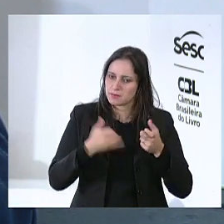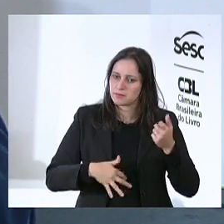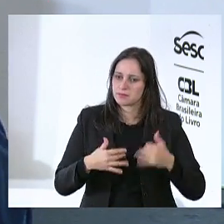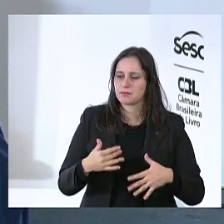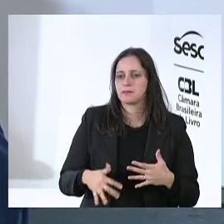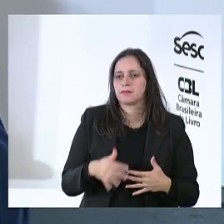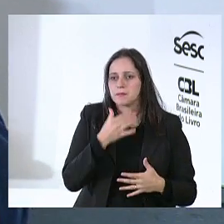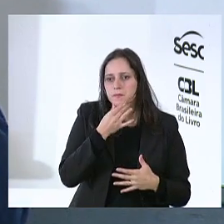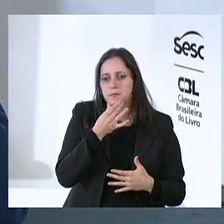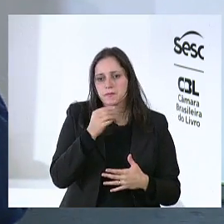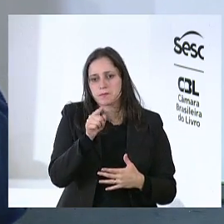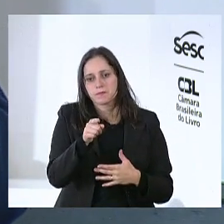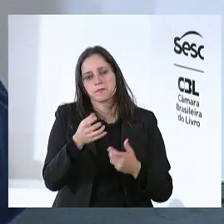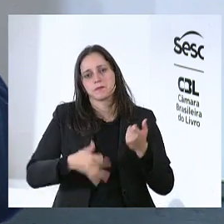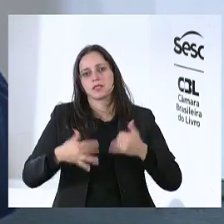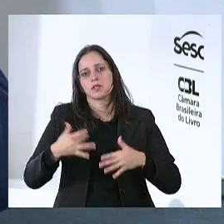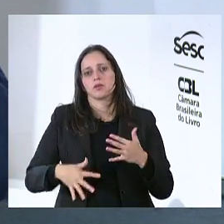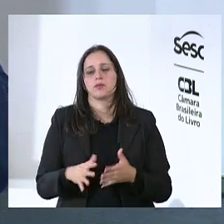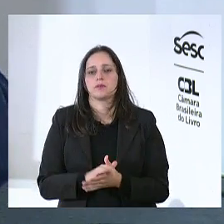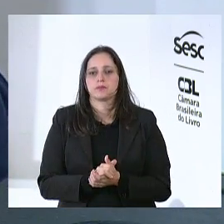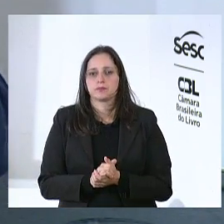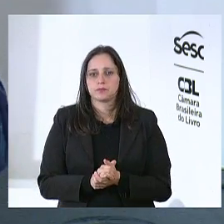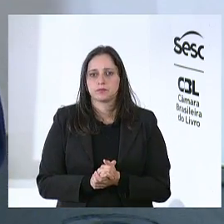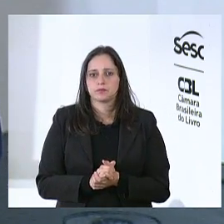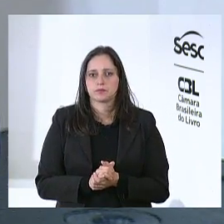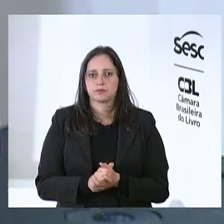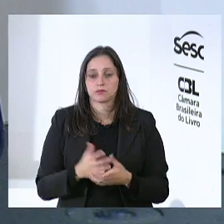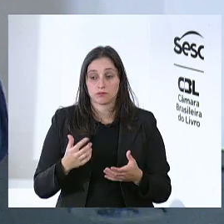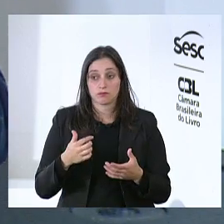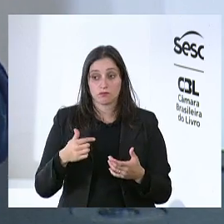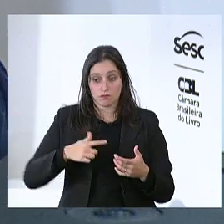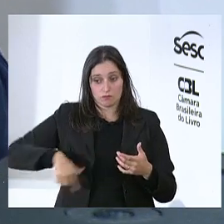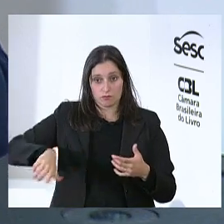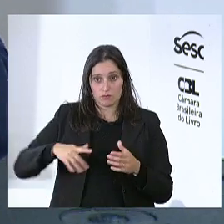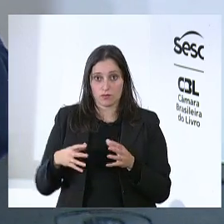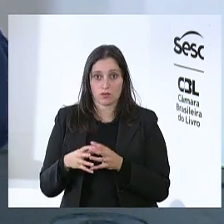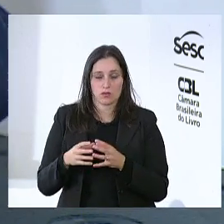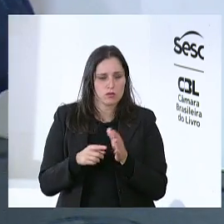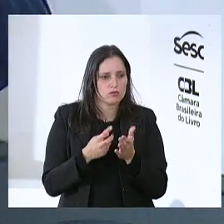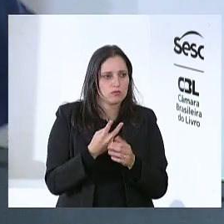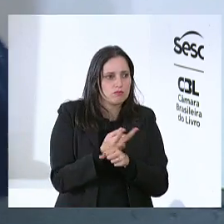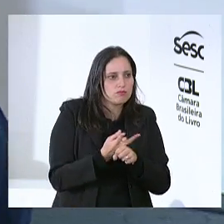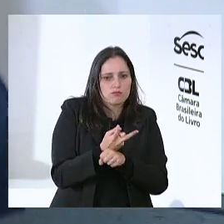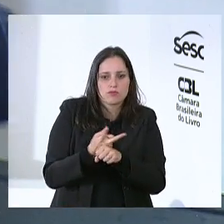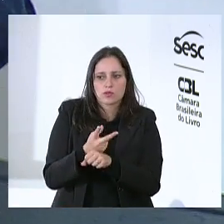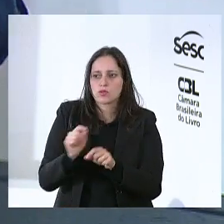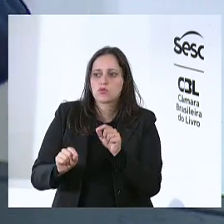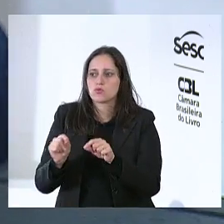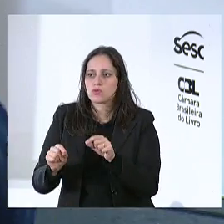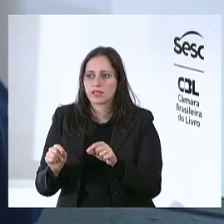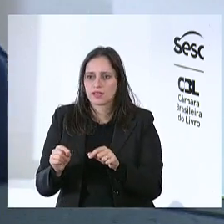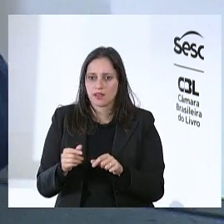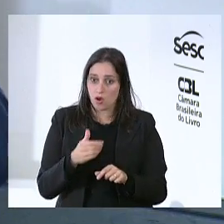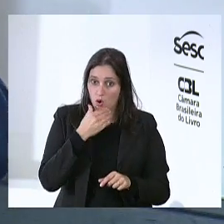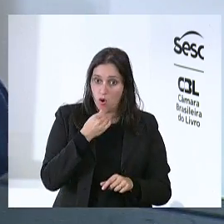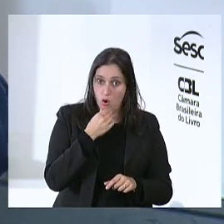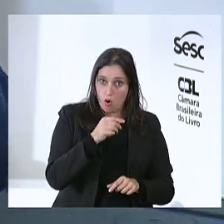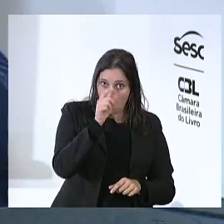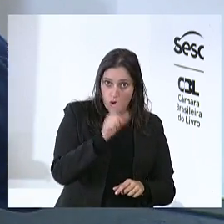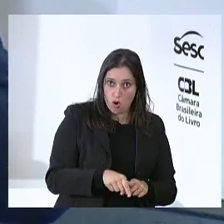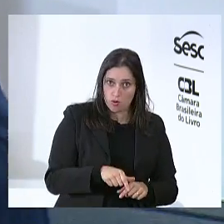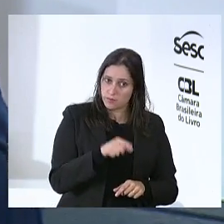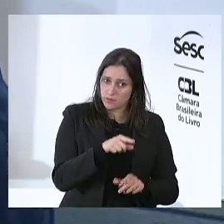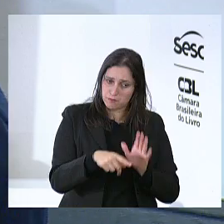e coisas. Né. O que a gente está procurando não é definir se o homem é naturalmente isso ou aquilo,